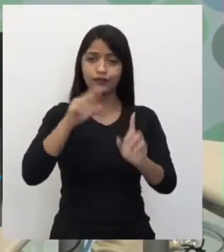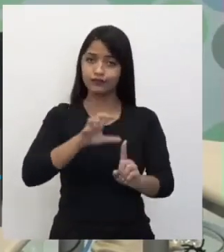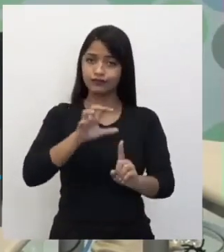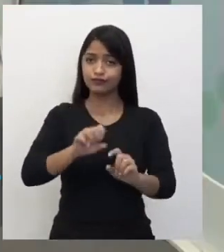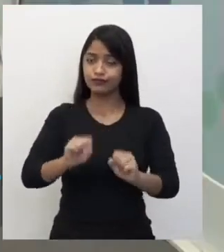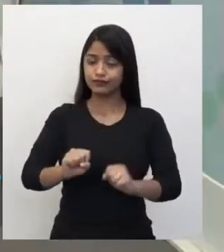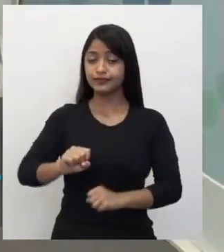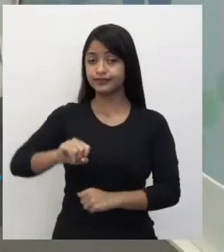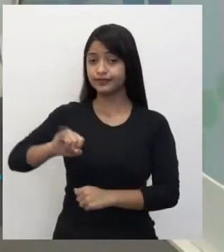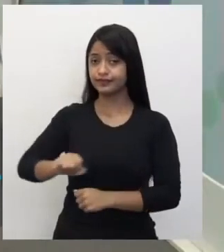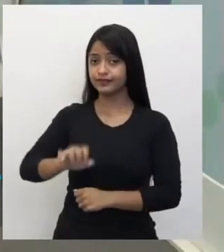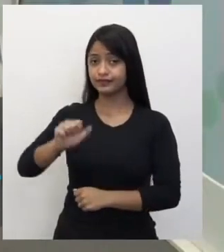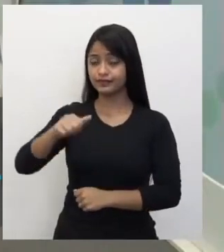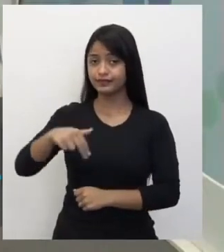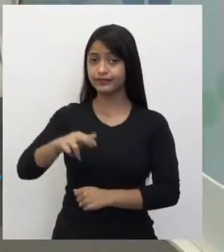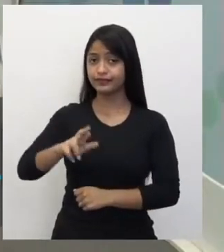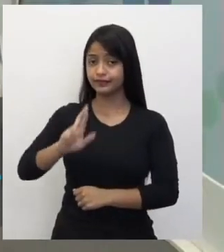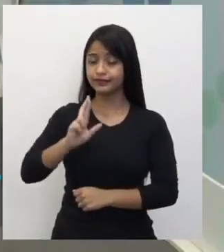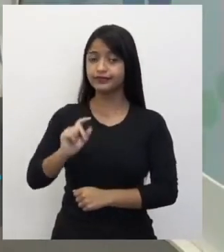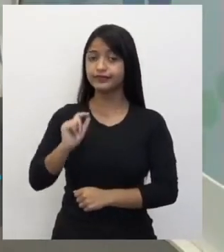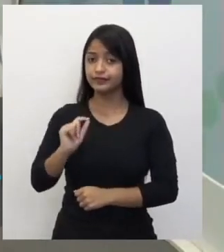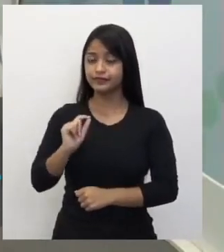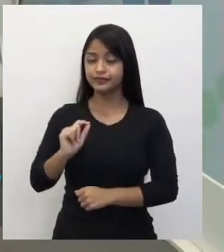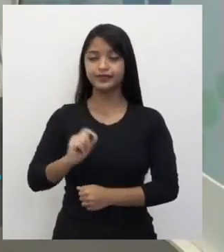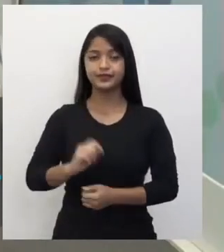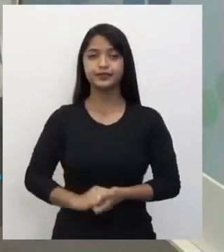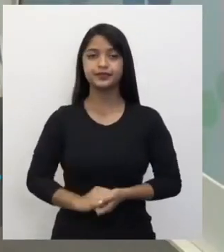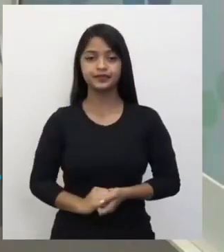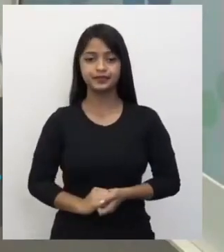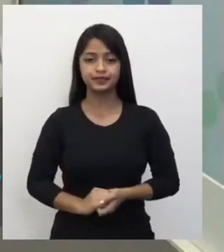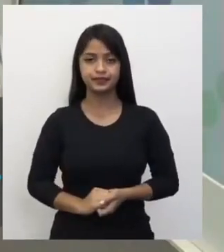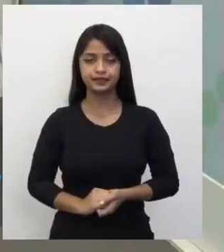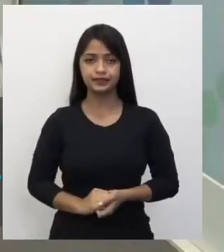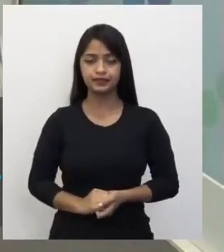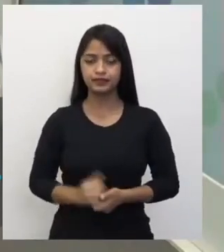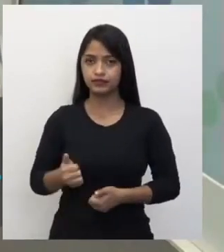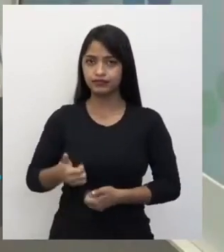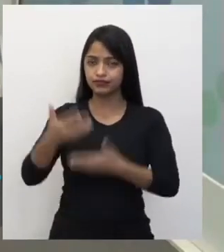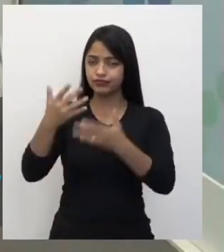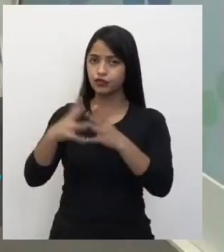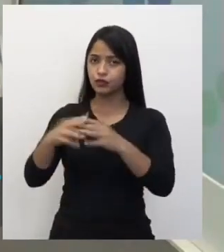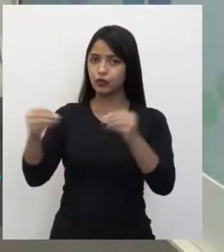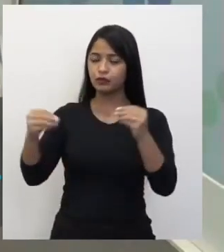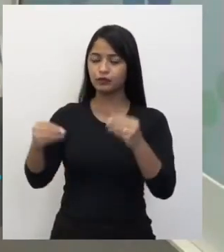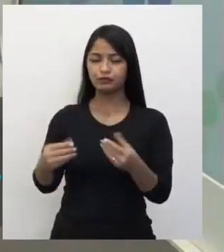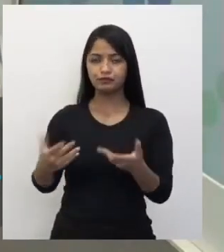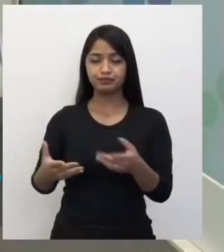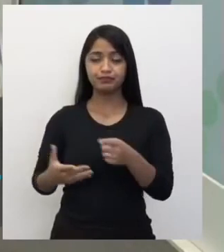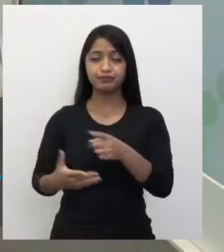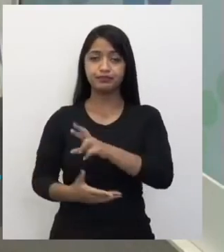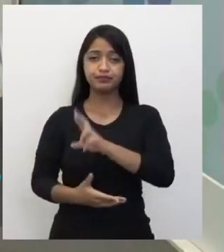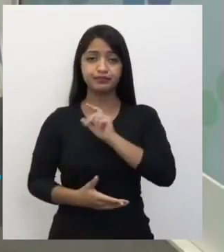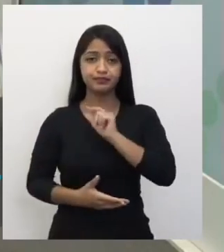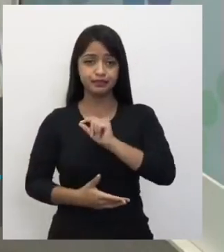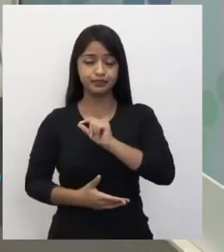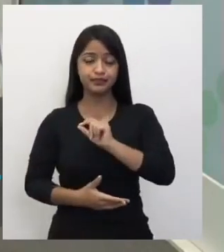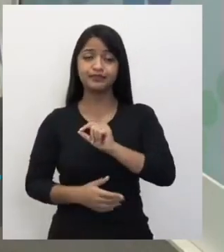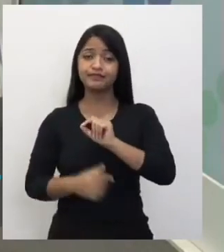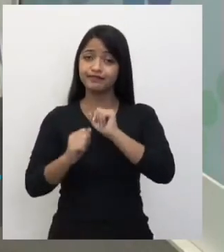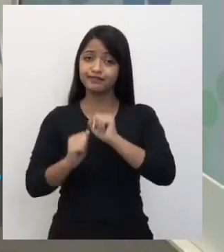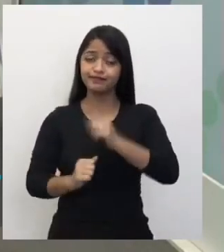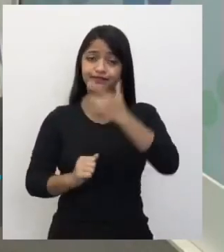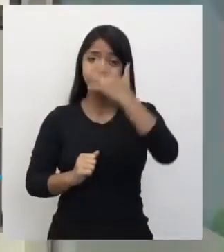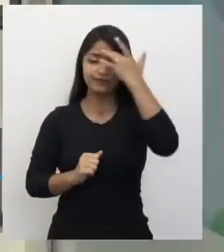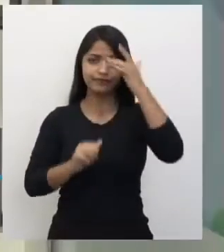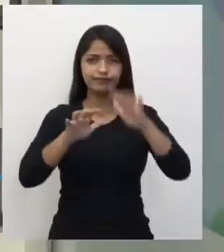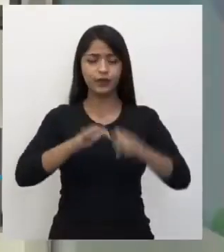O Jean colocou do Pro Daniel. Eita, acabei de perder. O autor ficaria com opiniões divididas e também